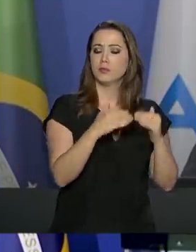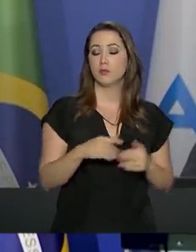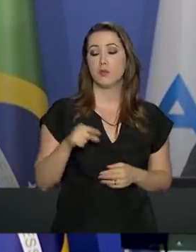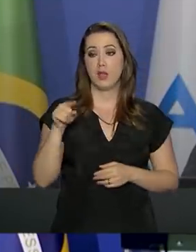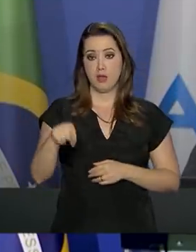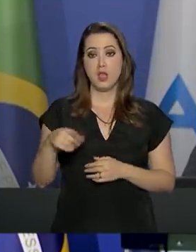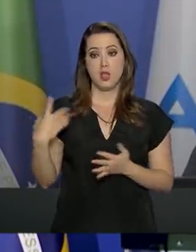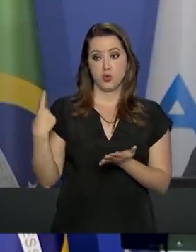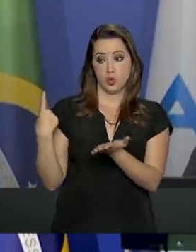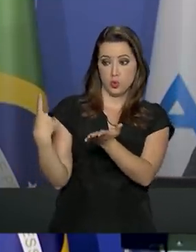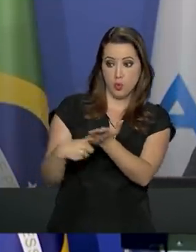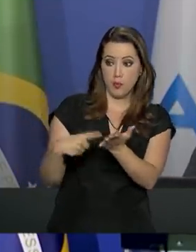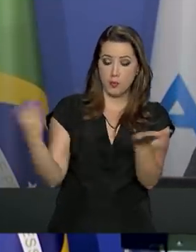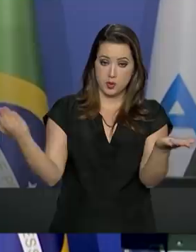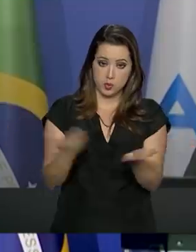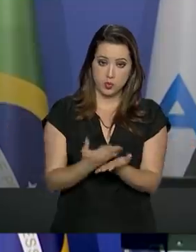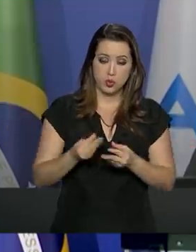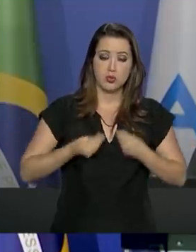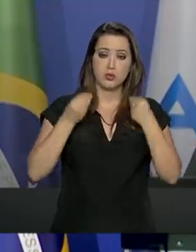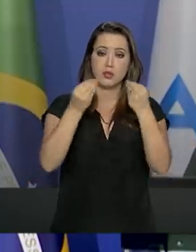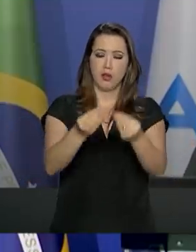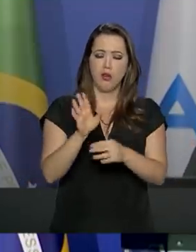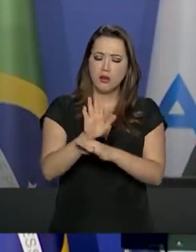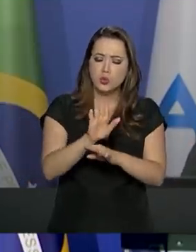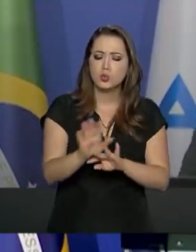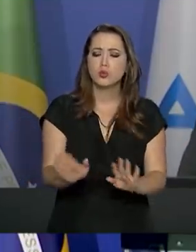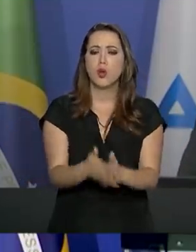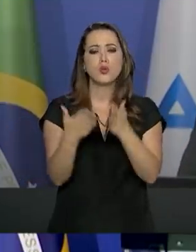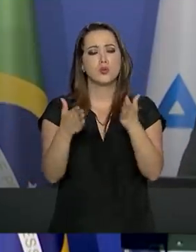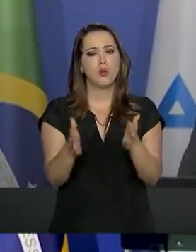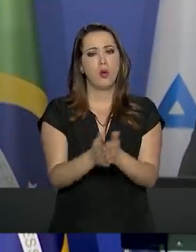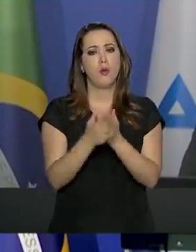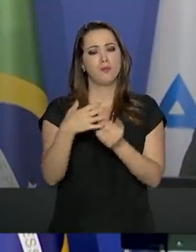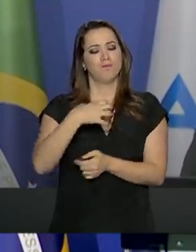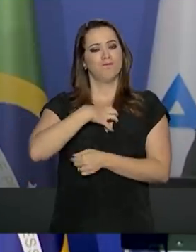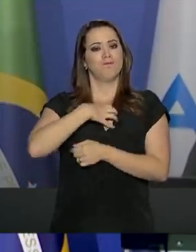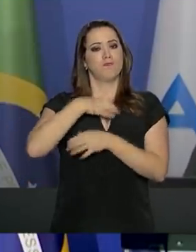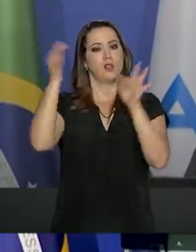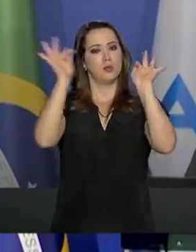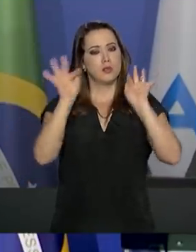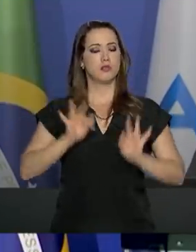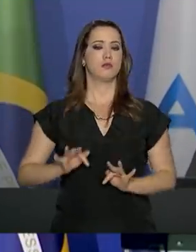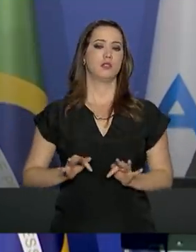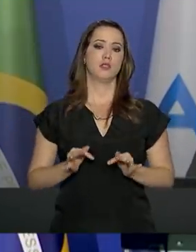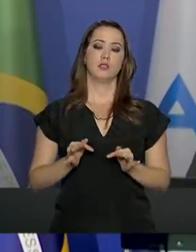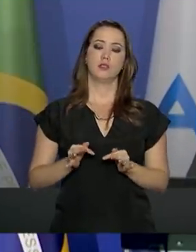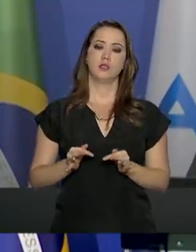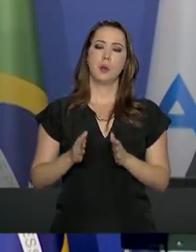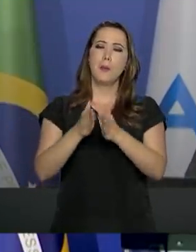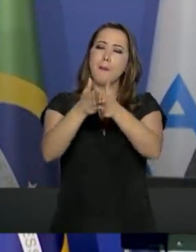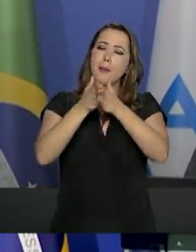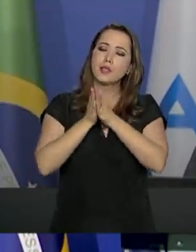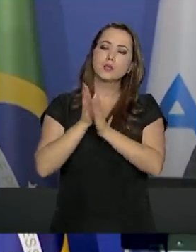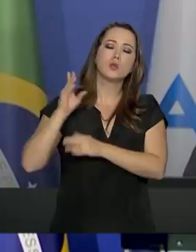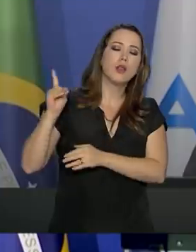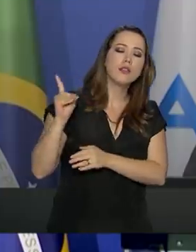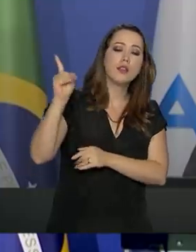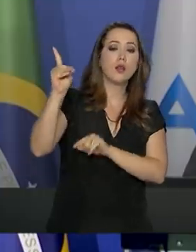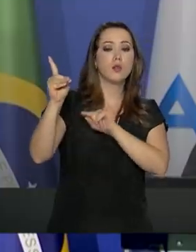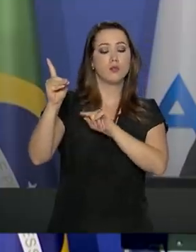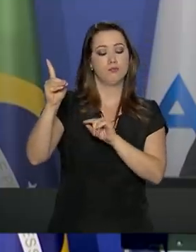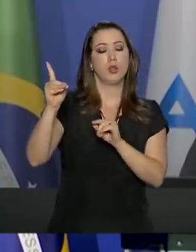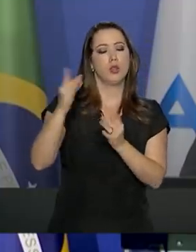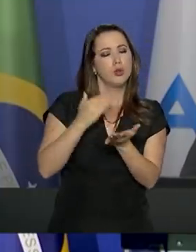Is going to bring many benefits to our peoples. Estou muito feliz. I am very happy. Peço a Deus que continue